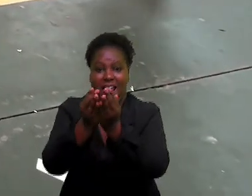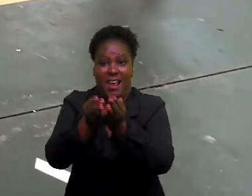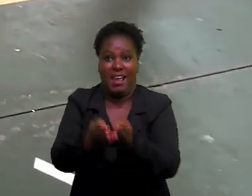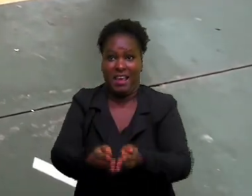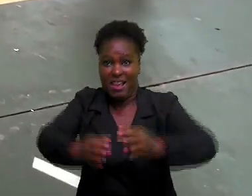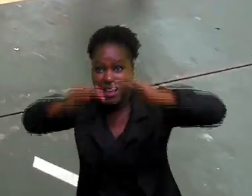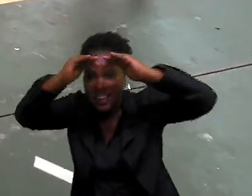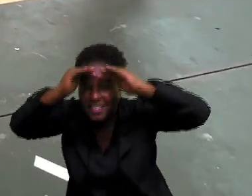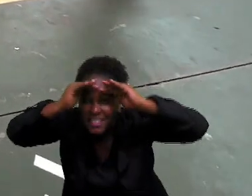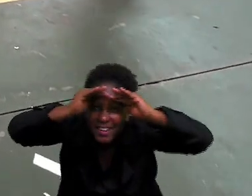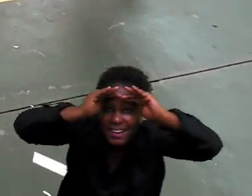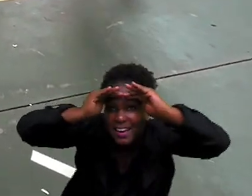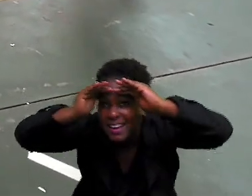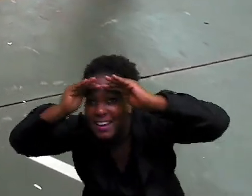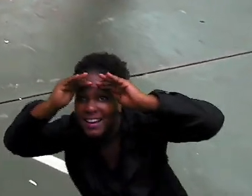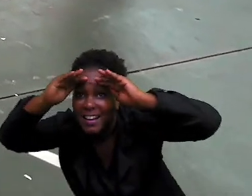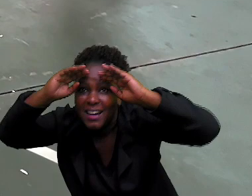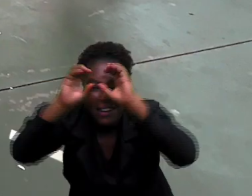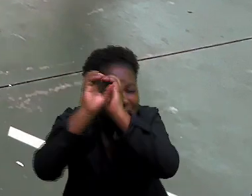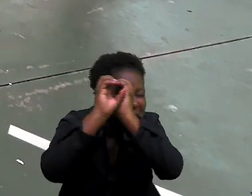É o nosso lugar